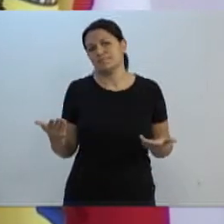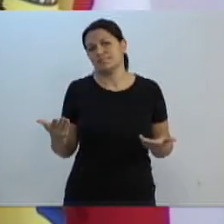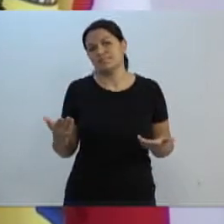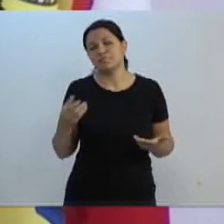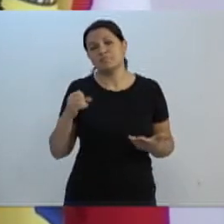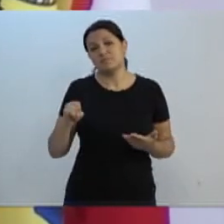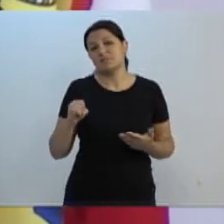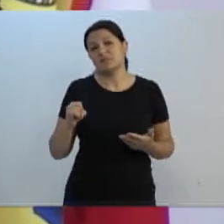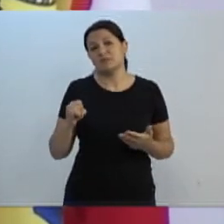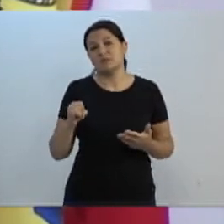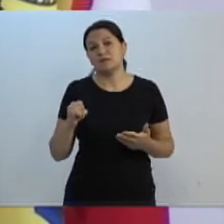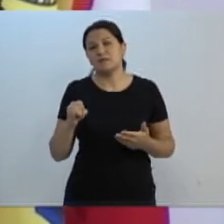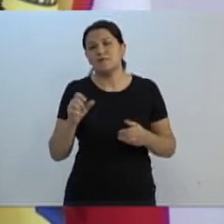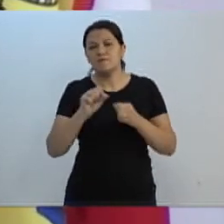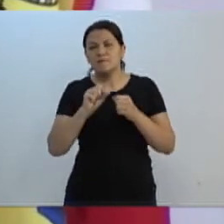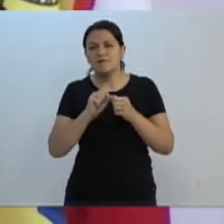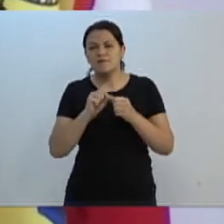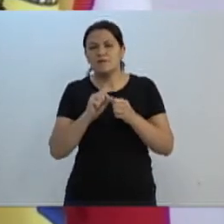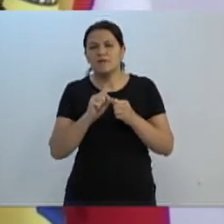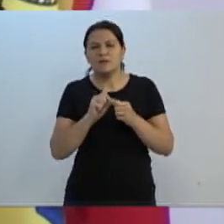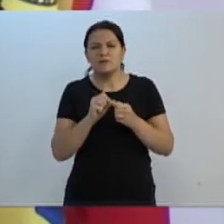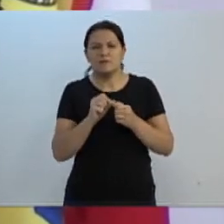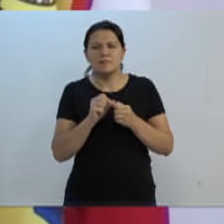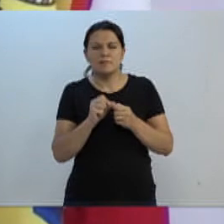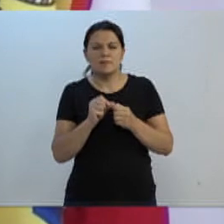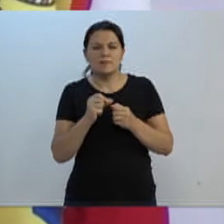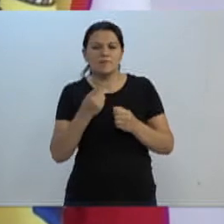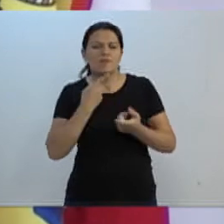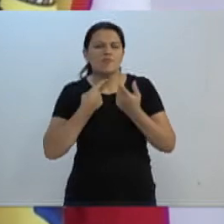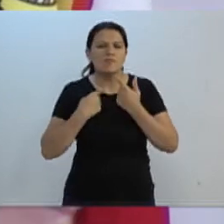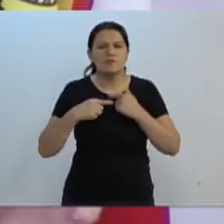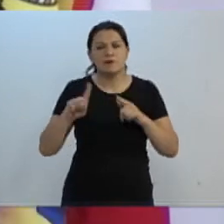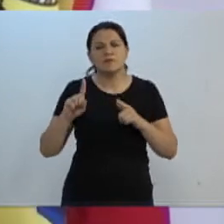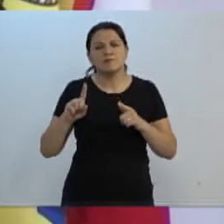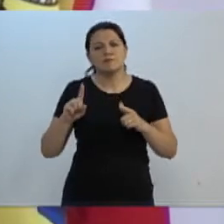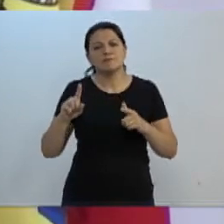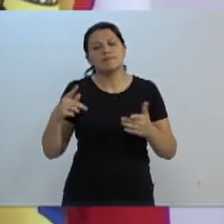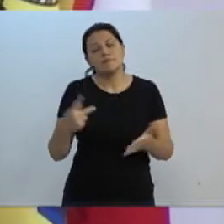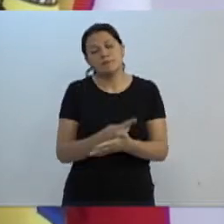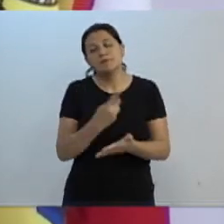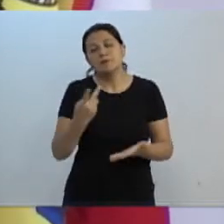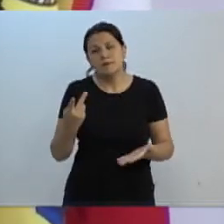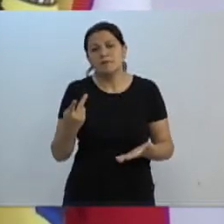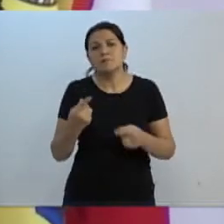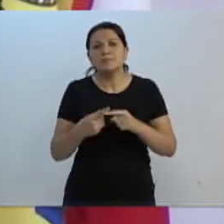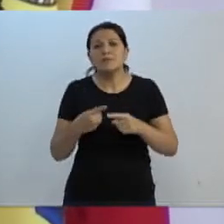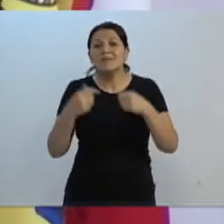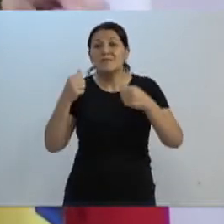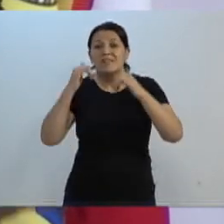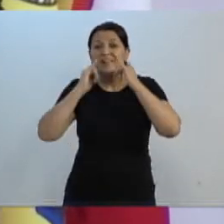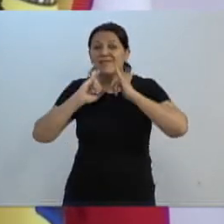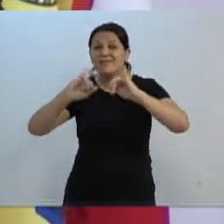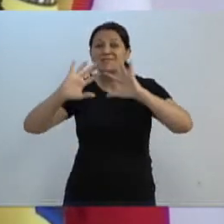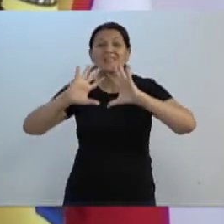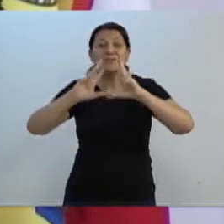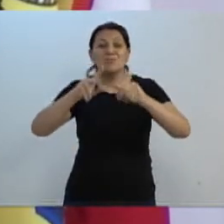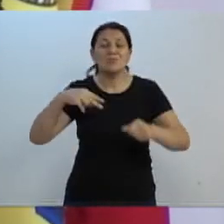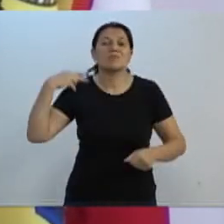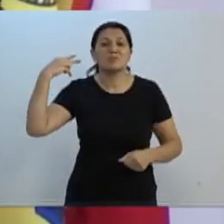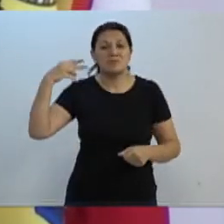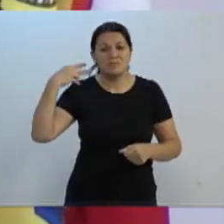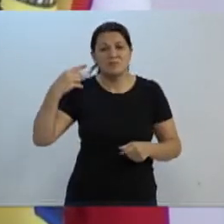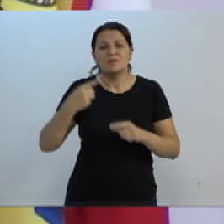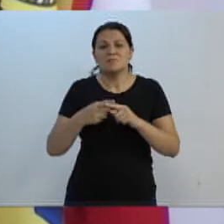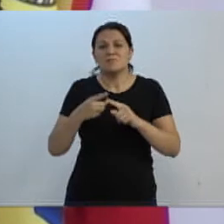foi de forma proporcional, deu errado, se foi sem querer, eu acho que teria que ter um pouquinho mais de competência para poder avisar todos os outros vereadores, porque eu tenho certeza absoluta que a maioria dos senhores aqui